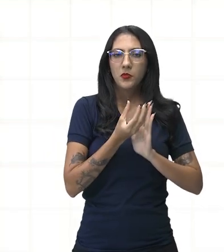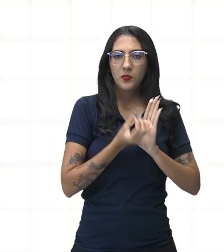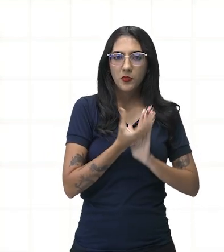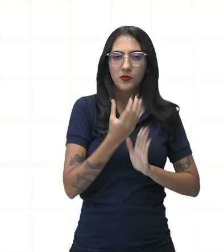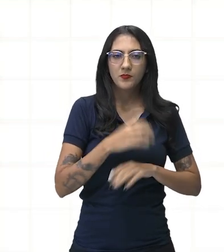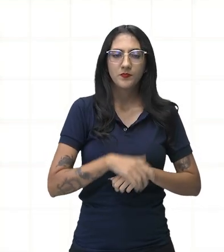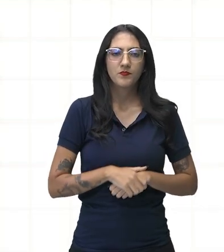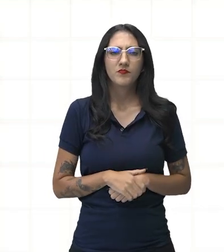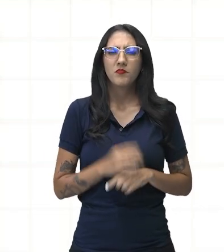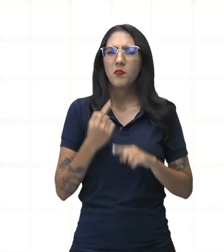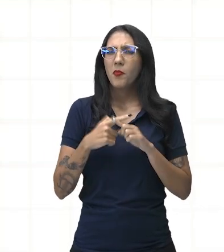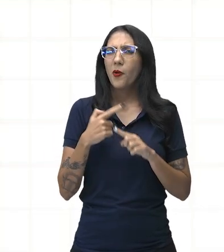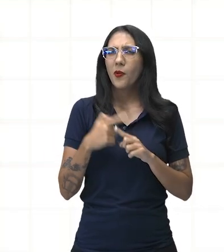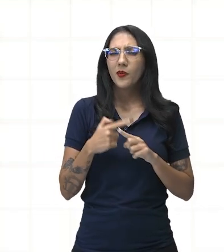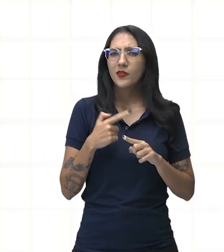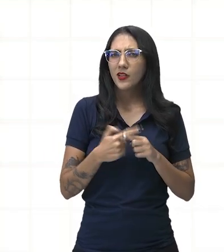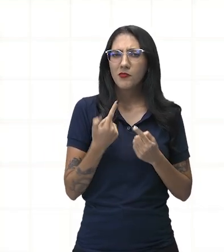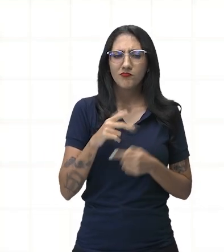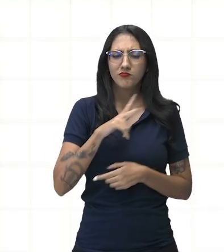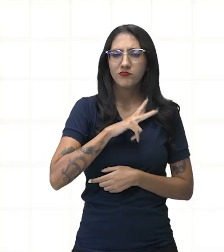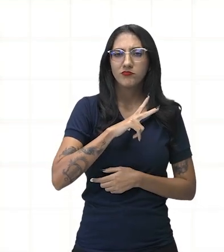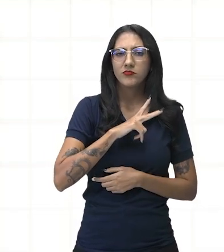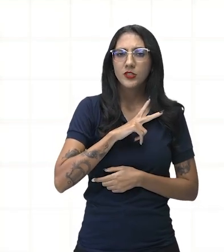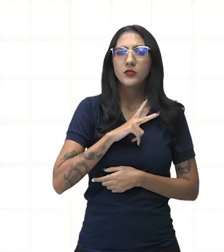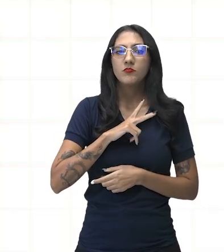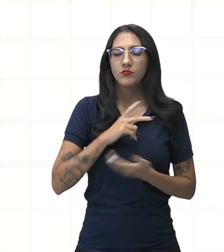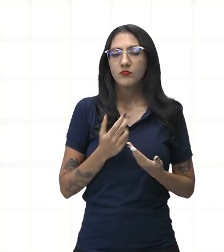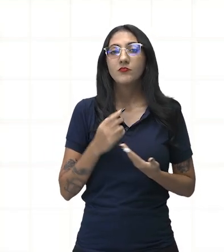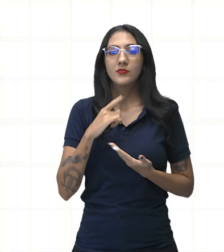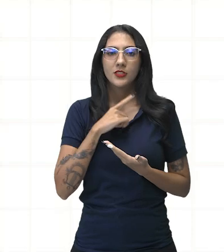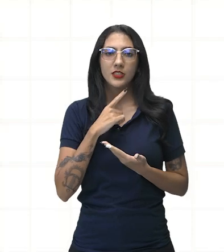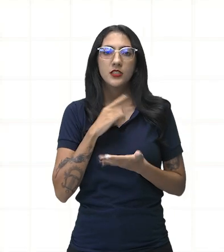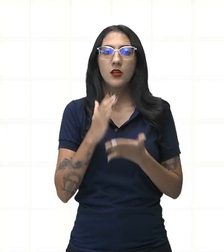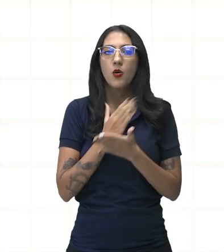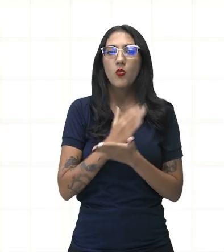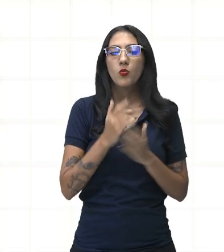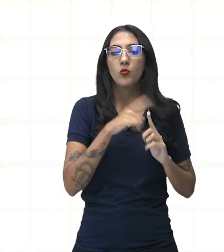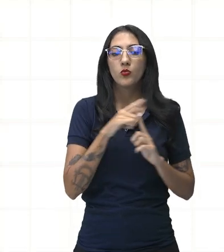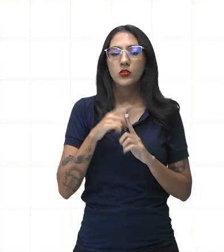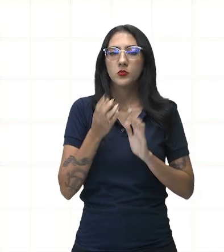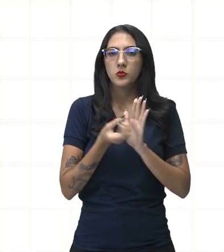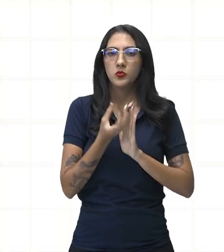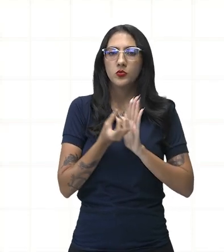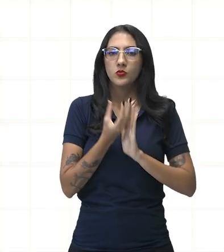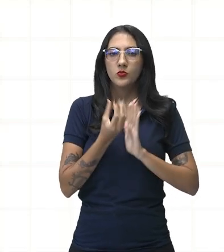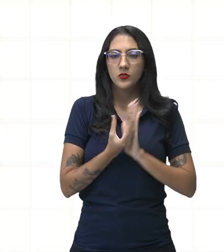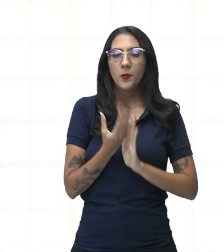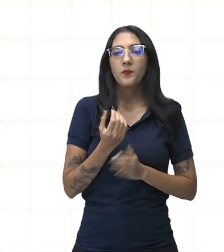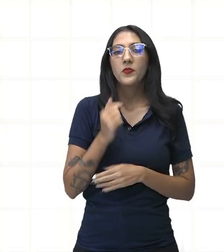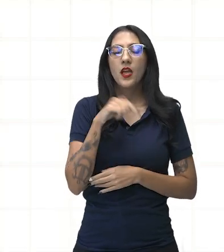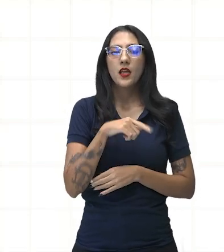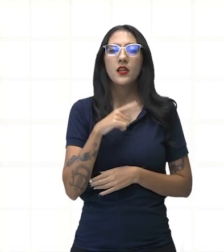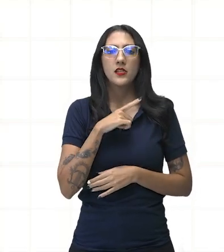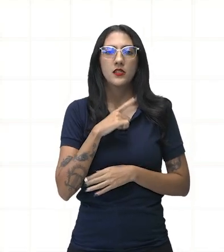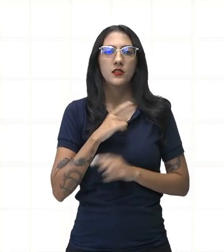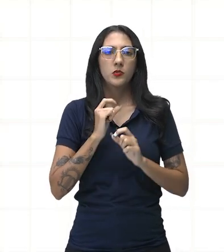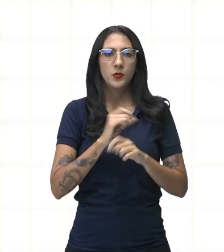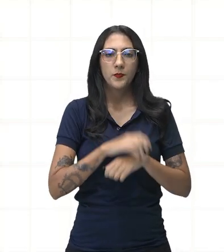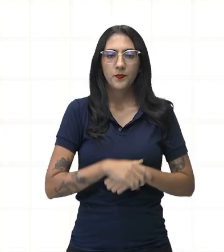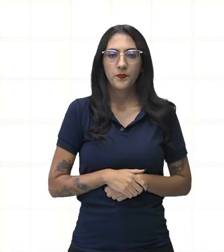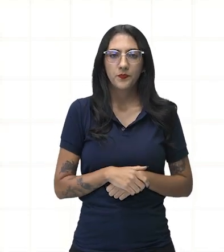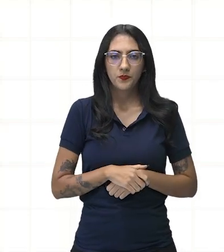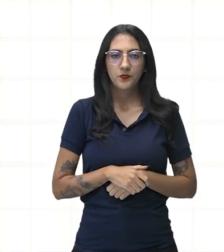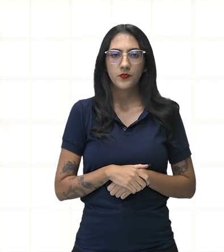gente. Por que propriedade privada? Porque vamos ter ali os meios de produção, né, que vão estar em